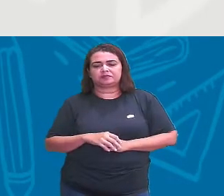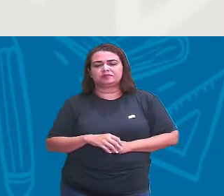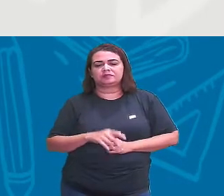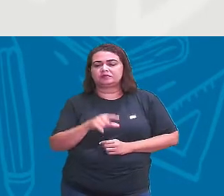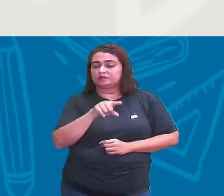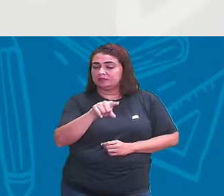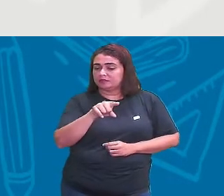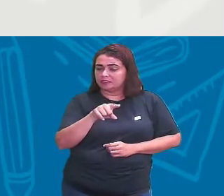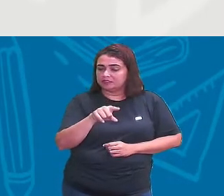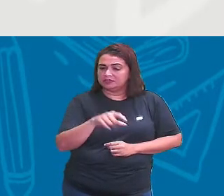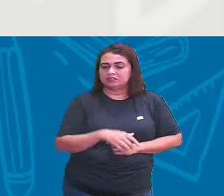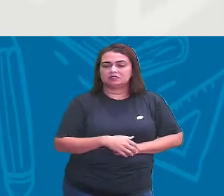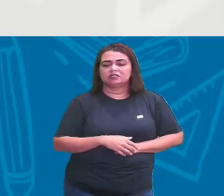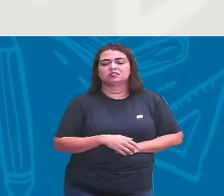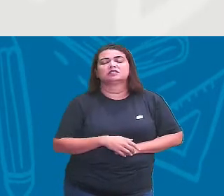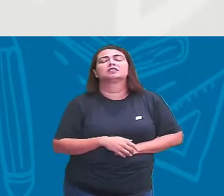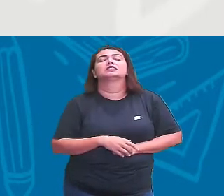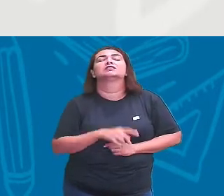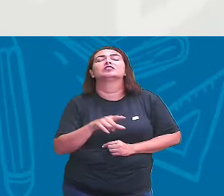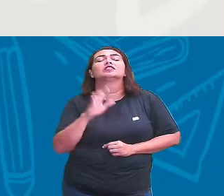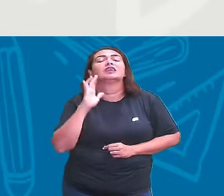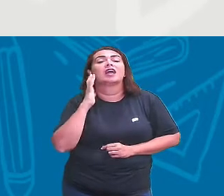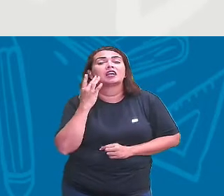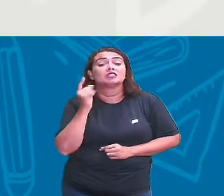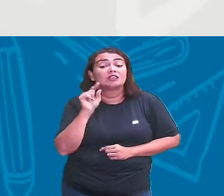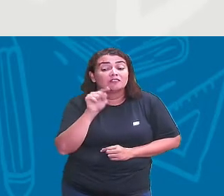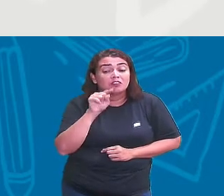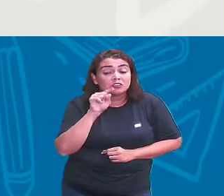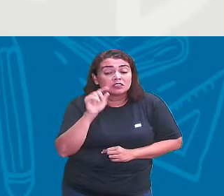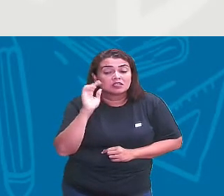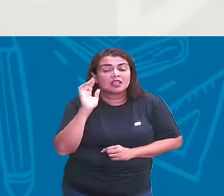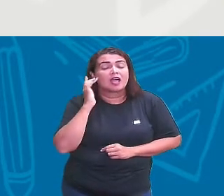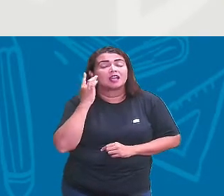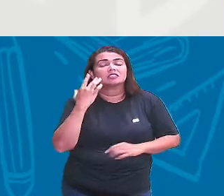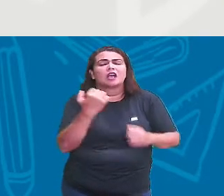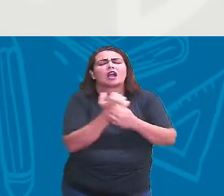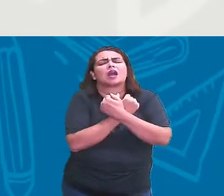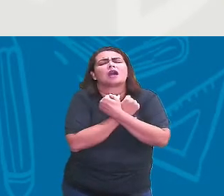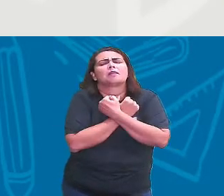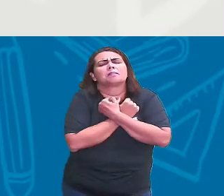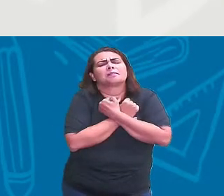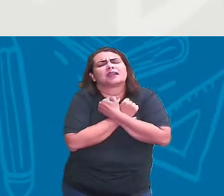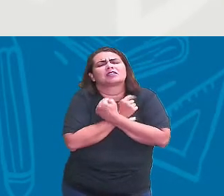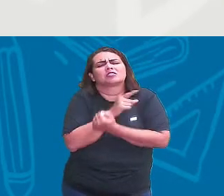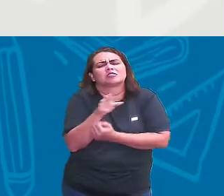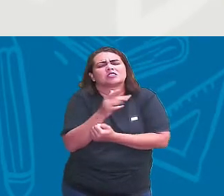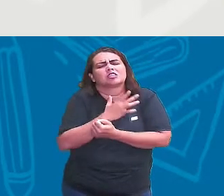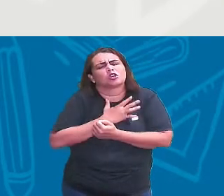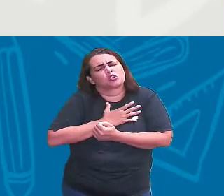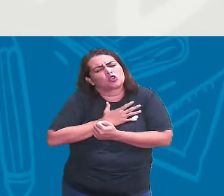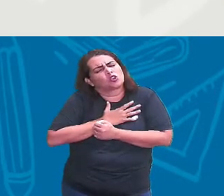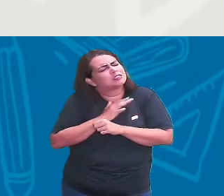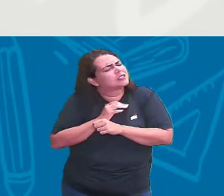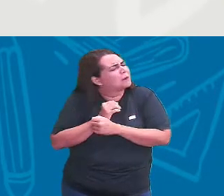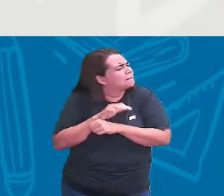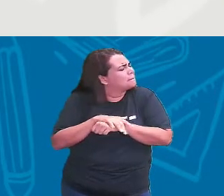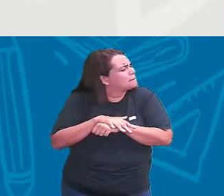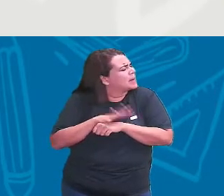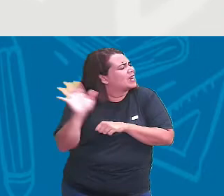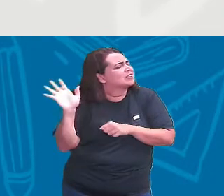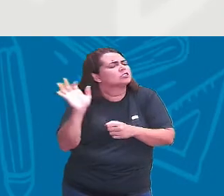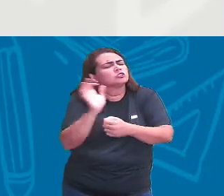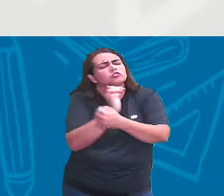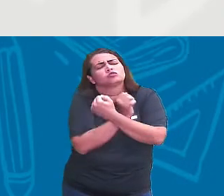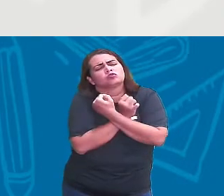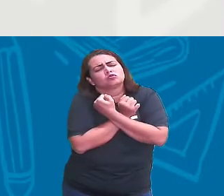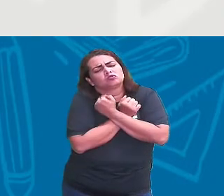à história. Para você, quem é que para você tem o abraço mais gostoso do mundo? Tenta